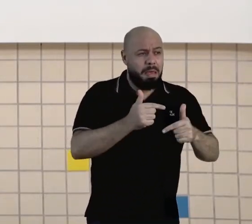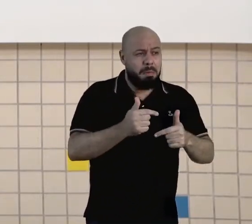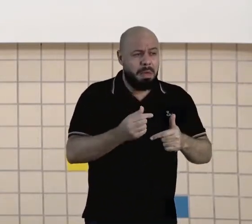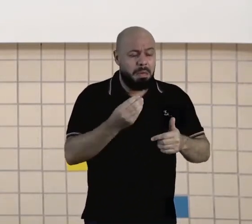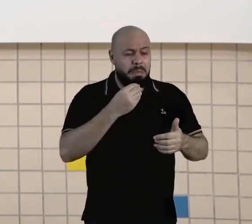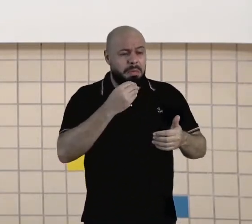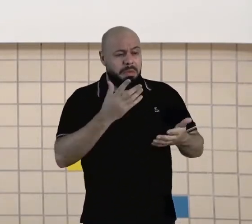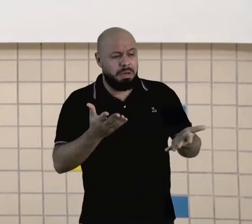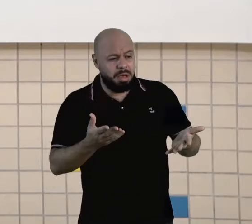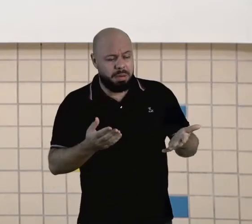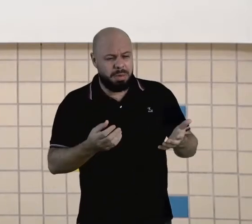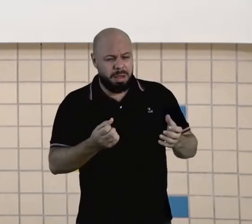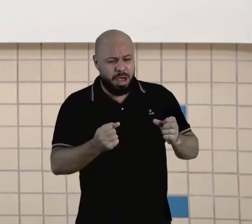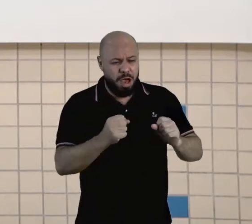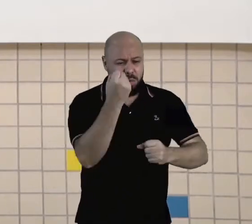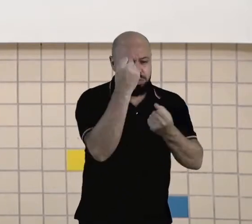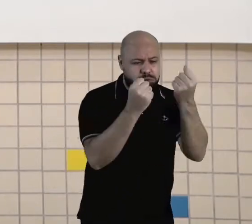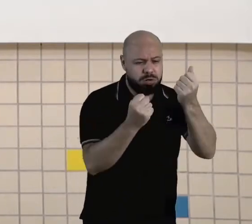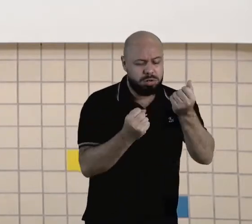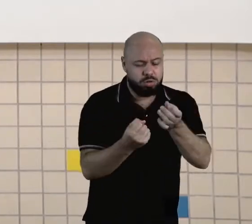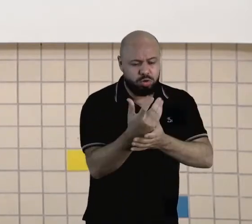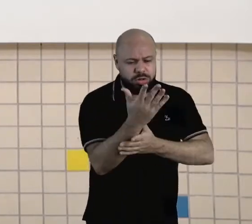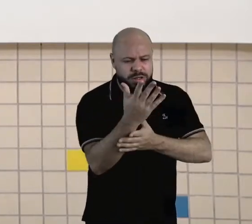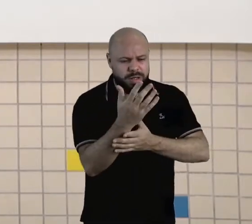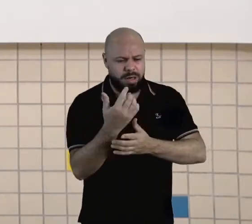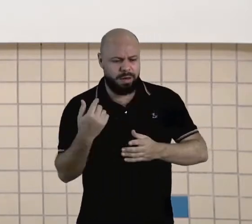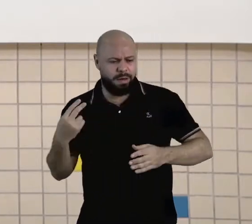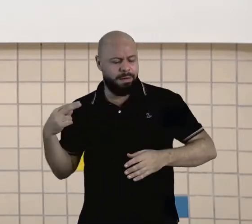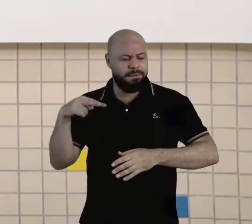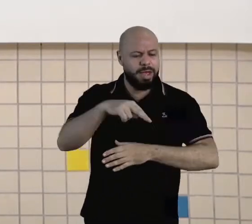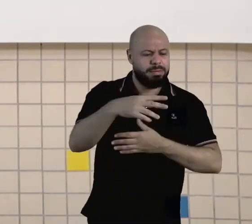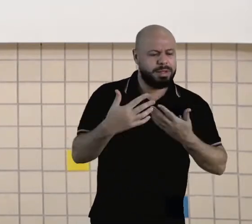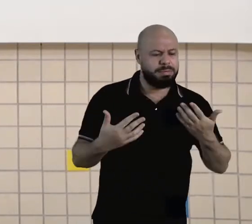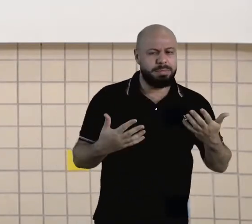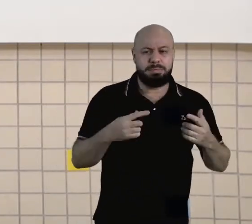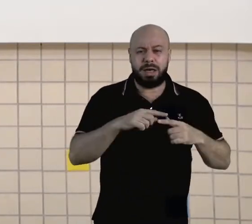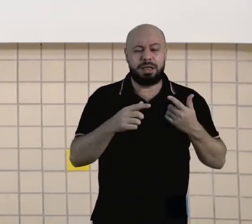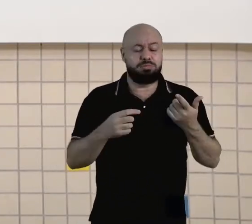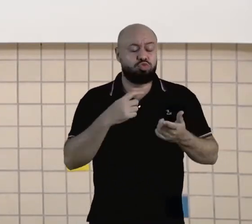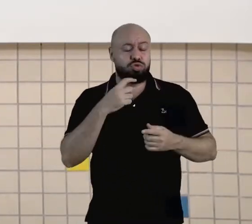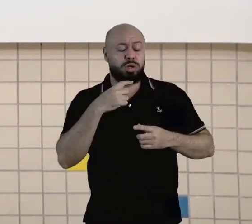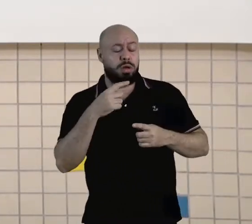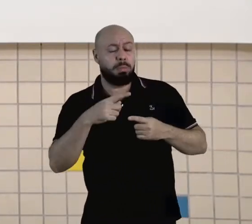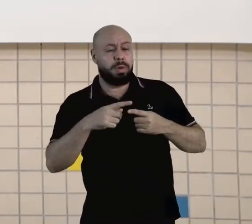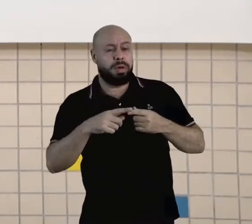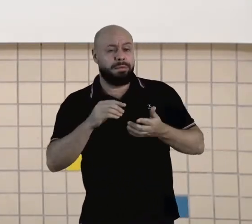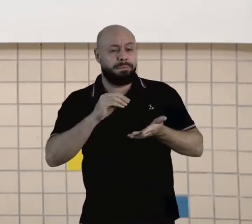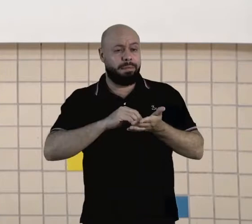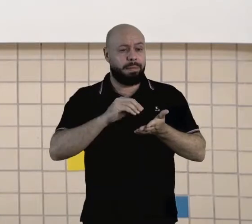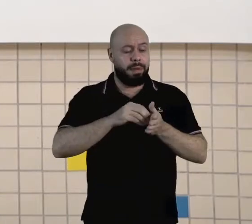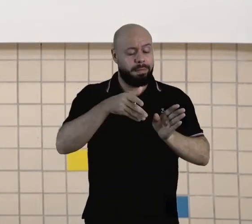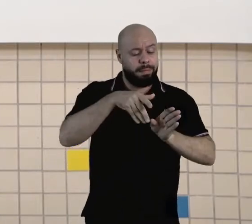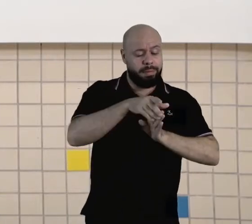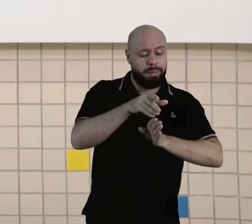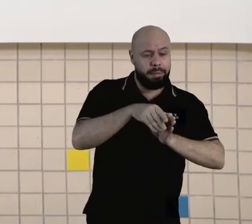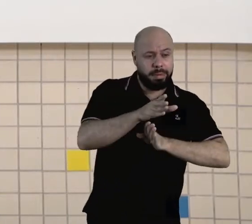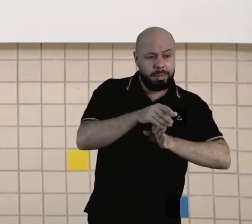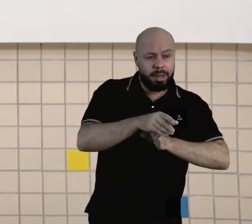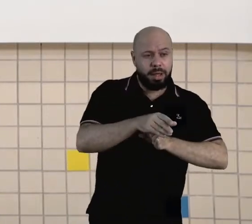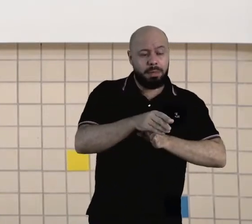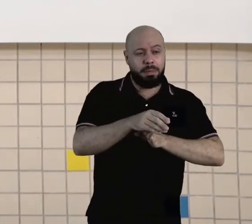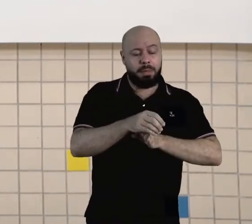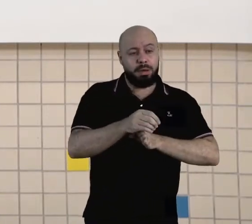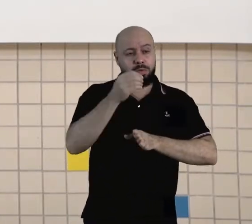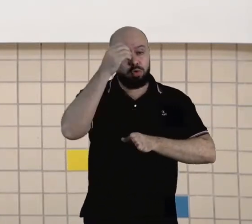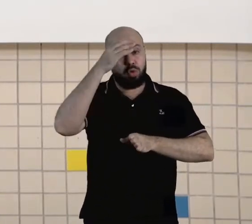primeiras indústrias que surgiam, mas veja bem, eles não foram capacitados, não foram orientados, não foram